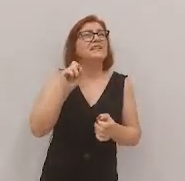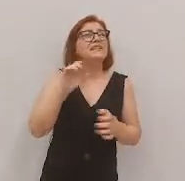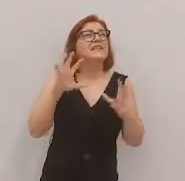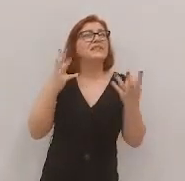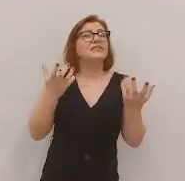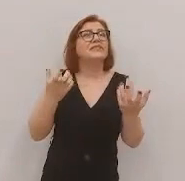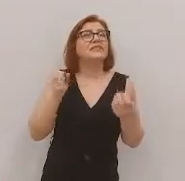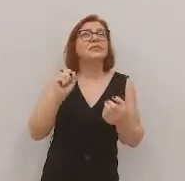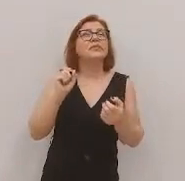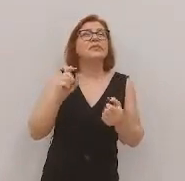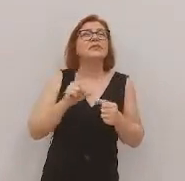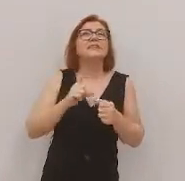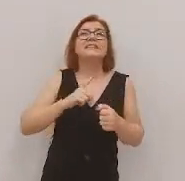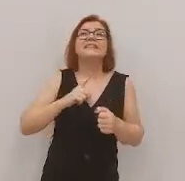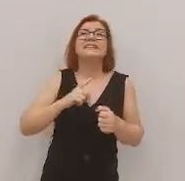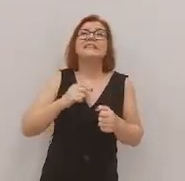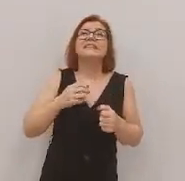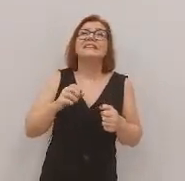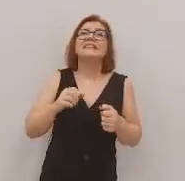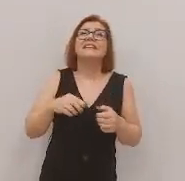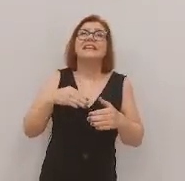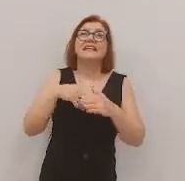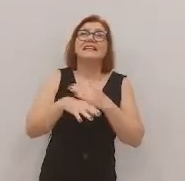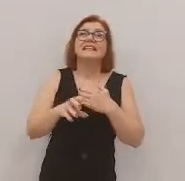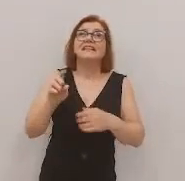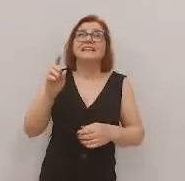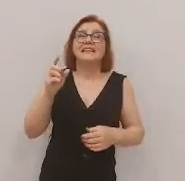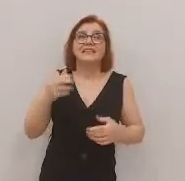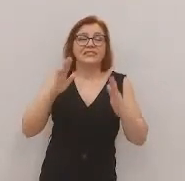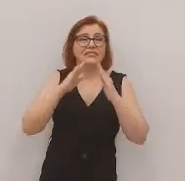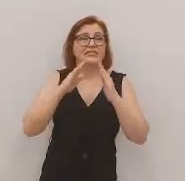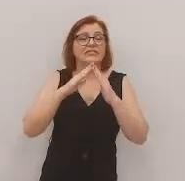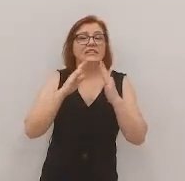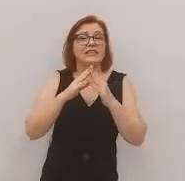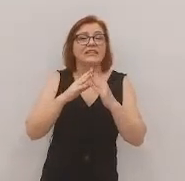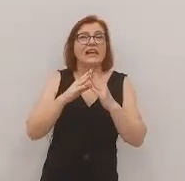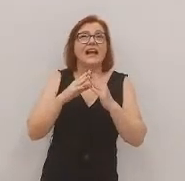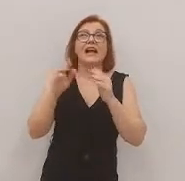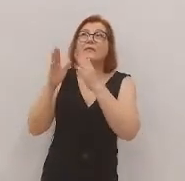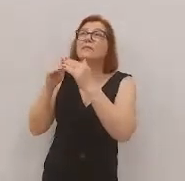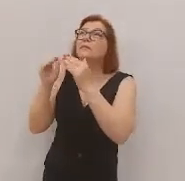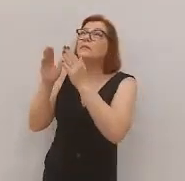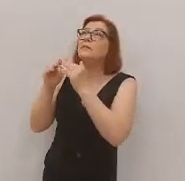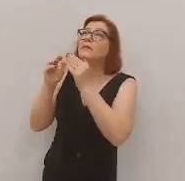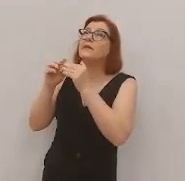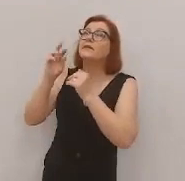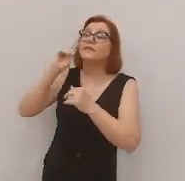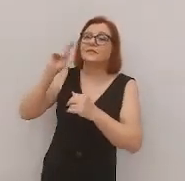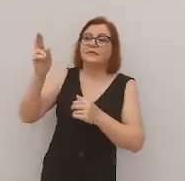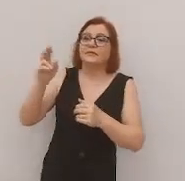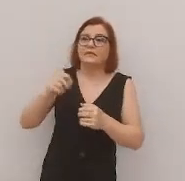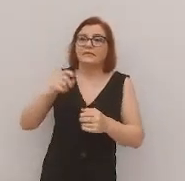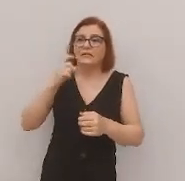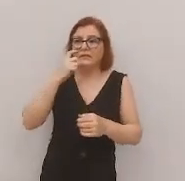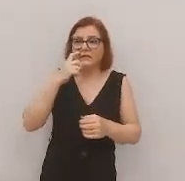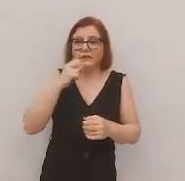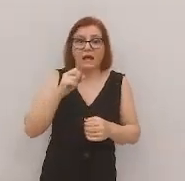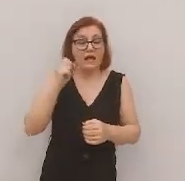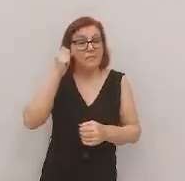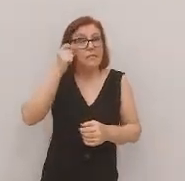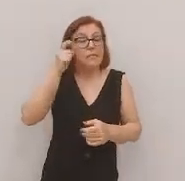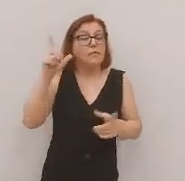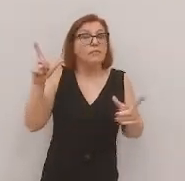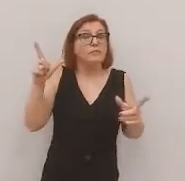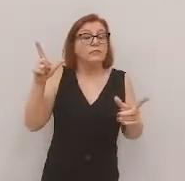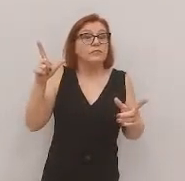minha casa? Senhor, o que é que eu fiz, né? Daí, o que aconteceu? Aí, pum,